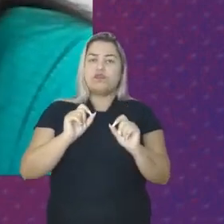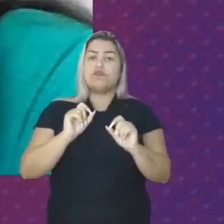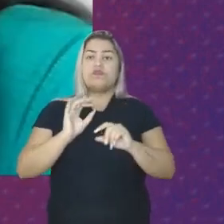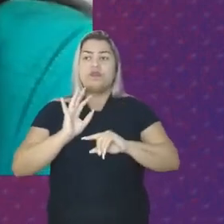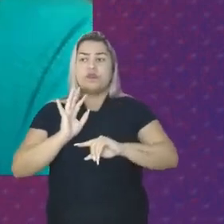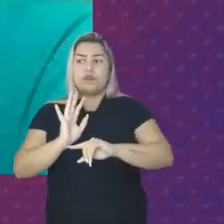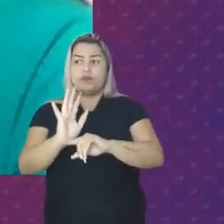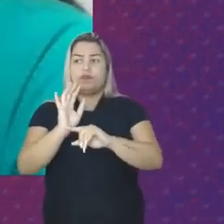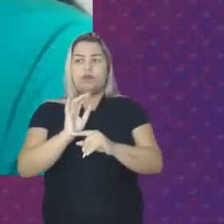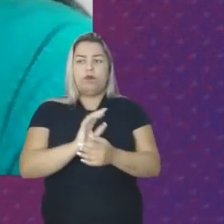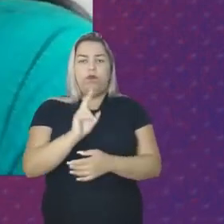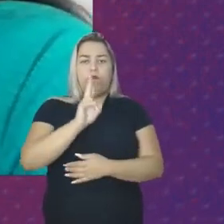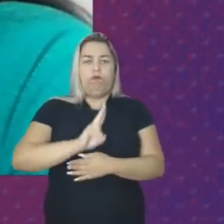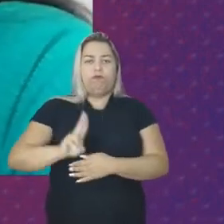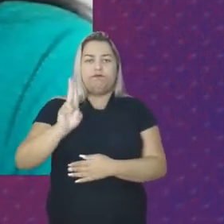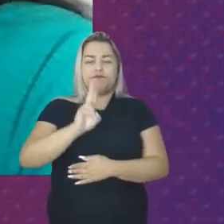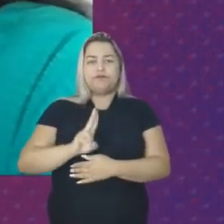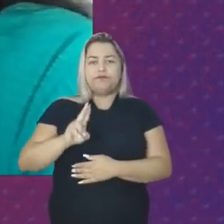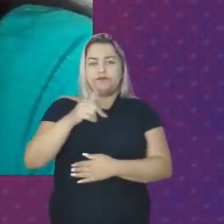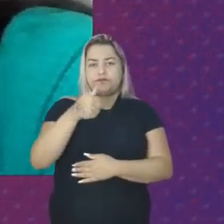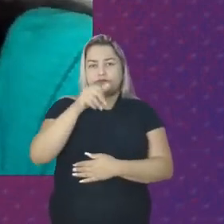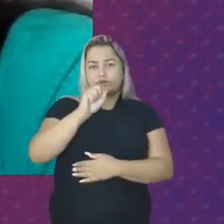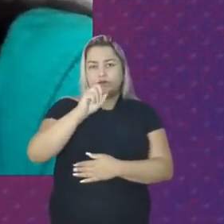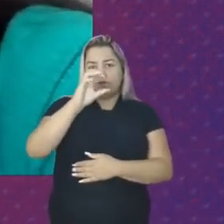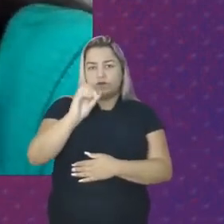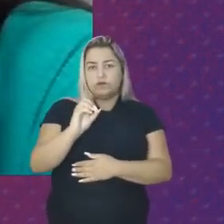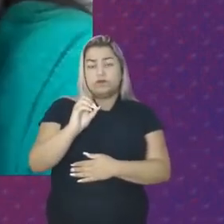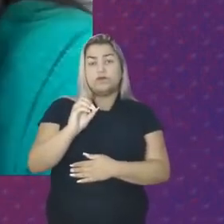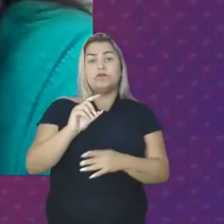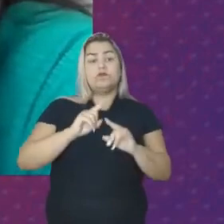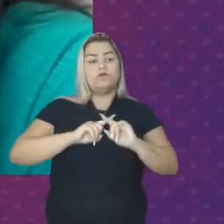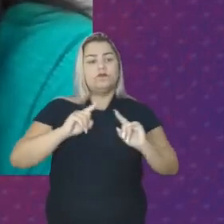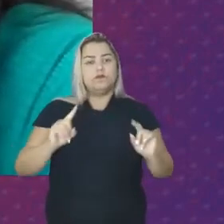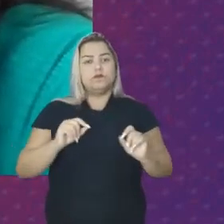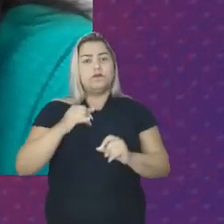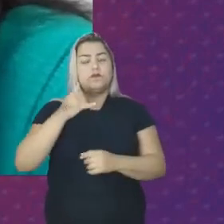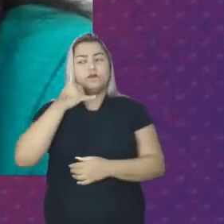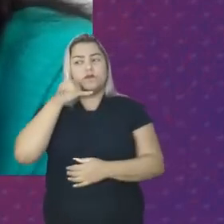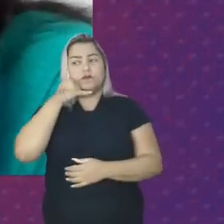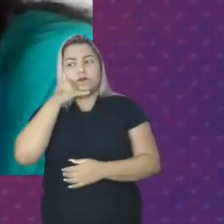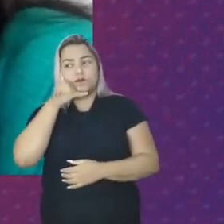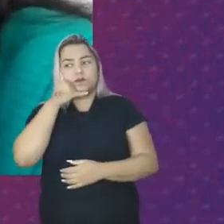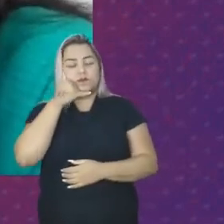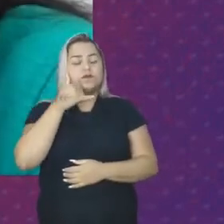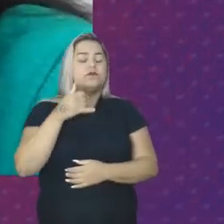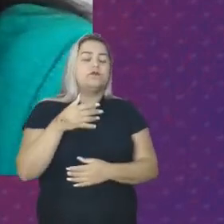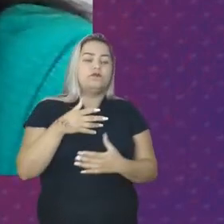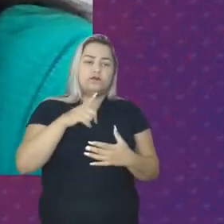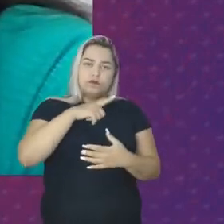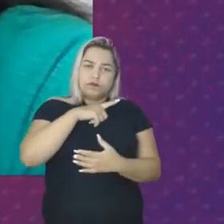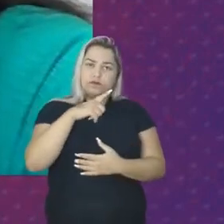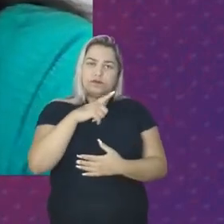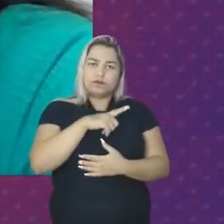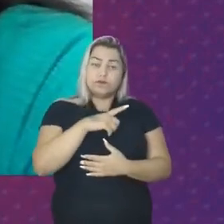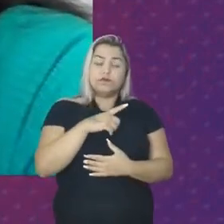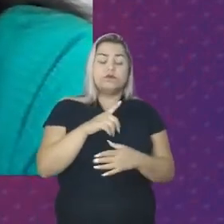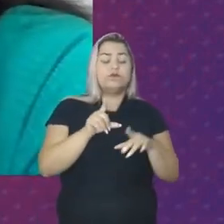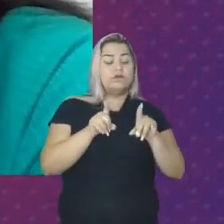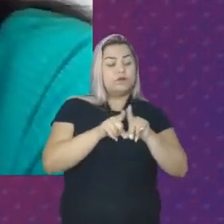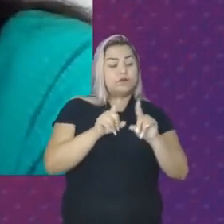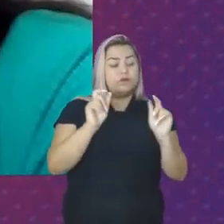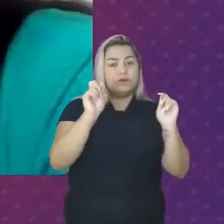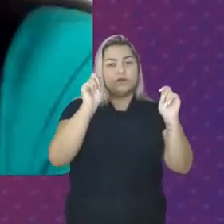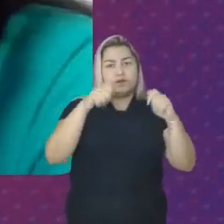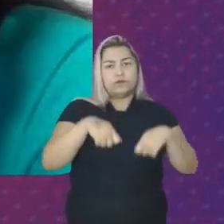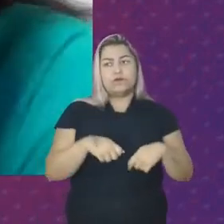prestada às usuárias que ligam para o 180, né? As atendentes que estão recebendo essas ligações, elas